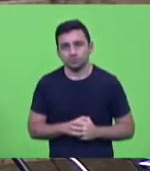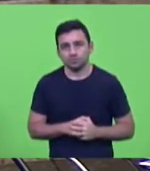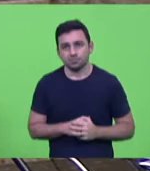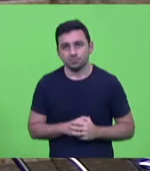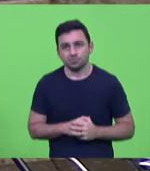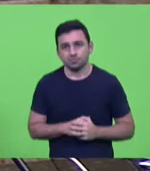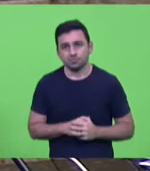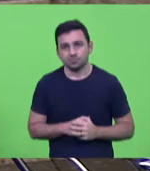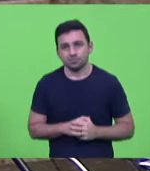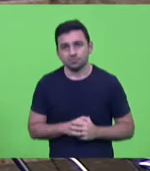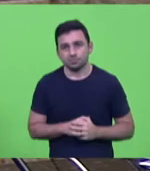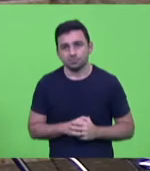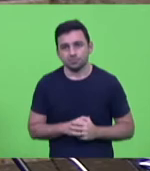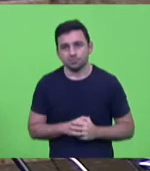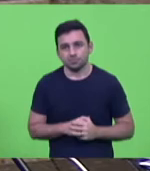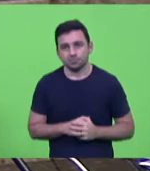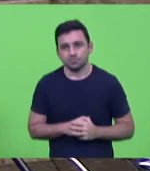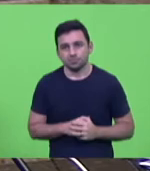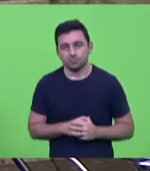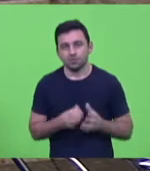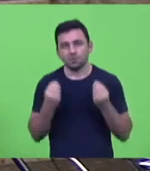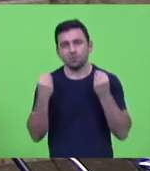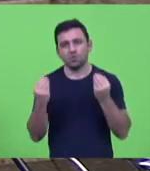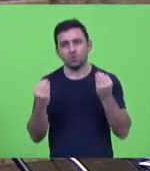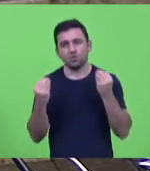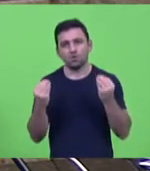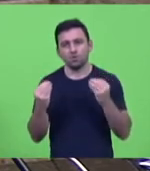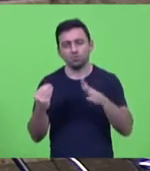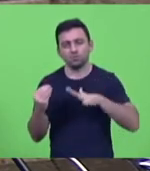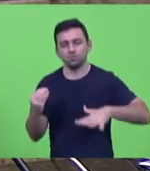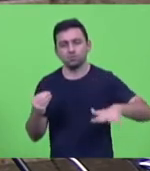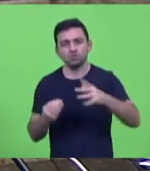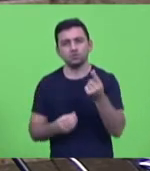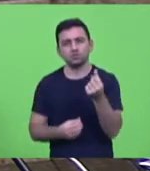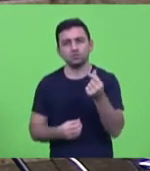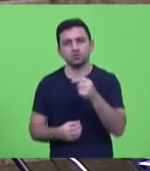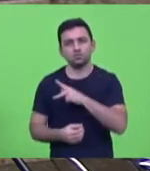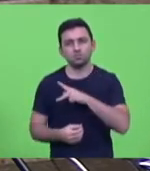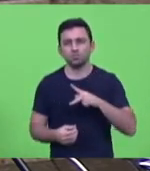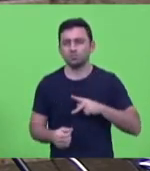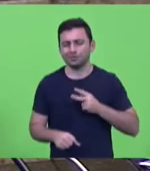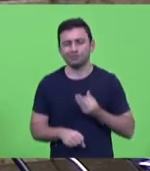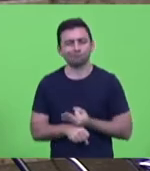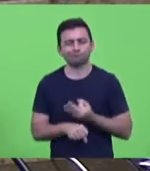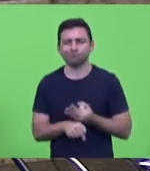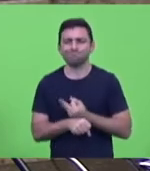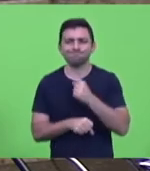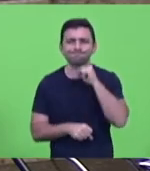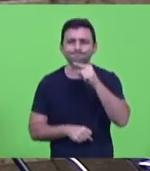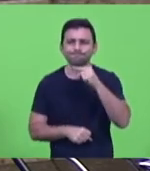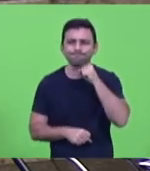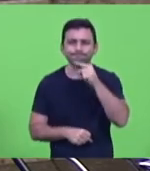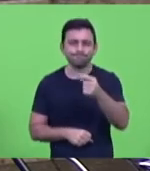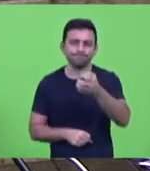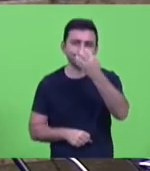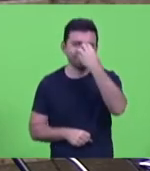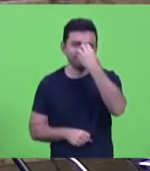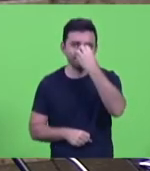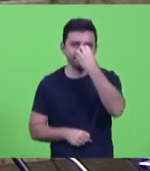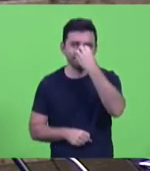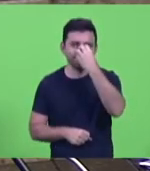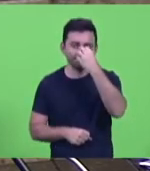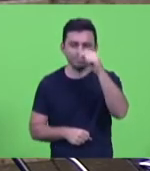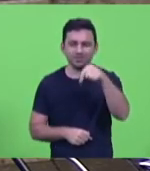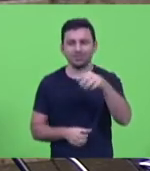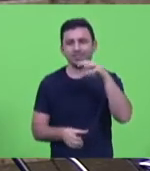É um absurdo o que fazem com dinheiro público. Ninguém aguenta mais a palhaçada que fazem dentro